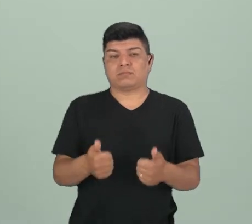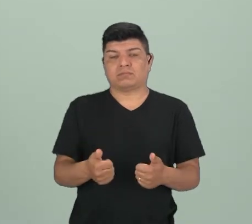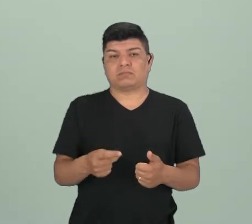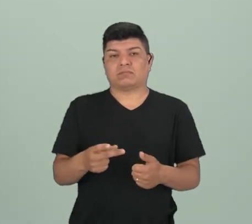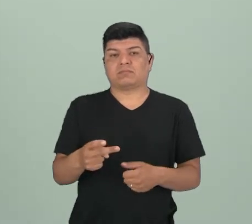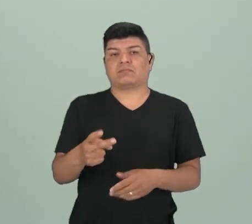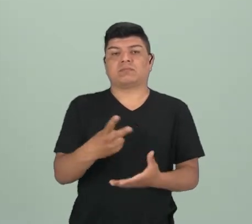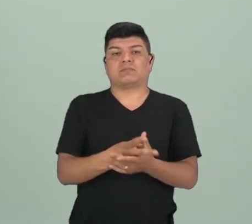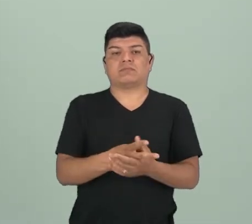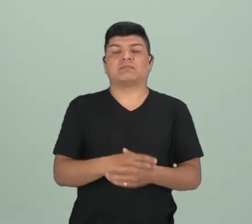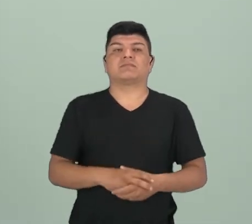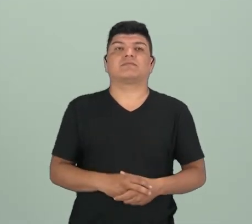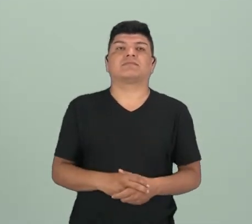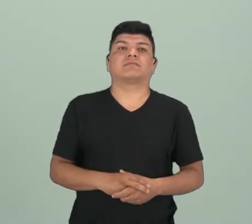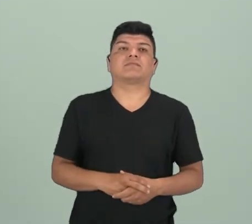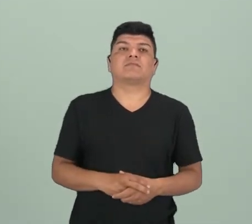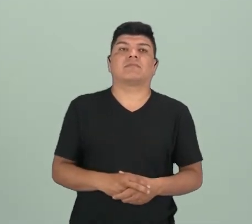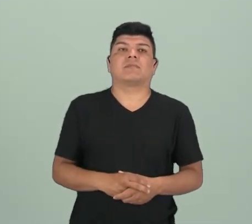no infinitivo, tá?